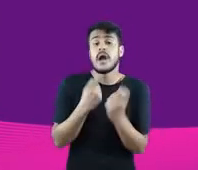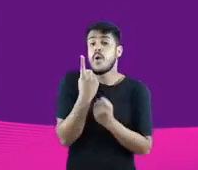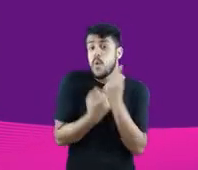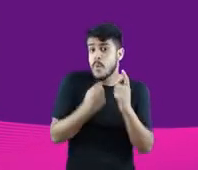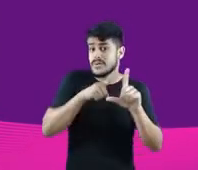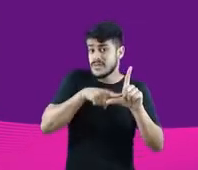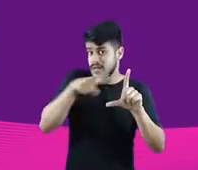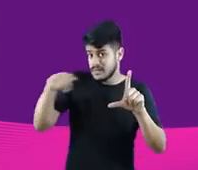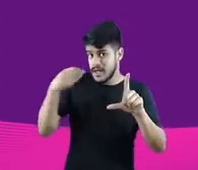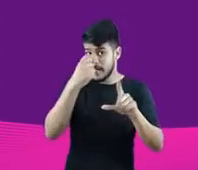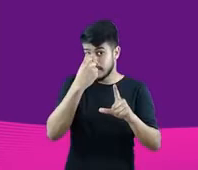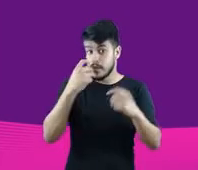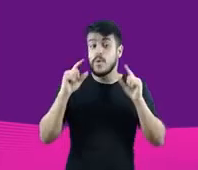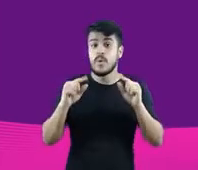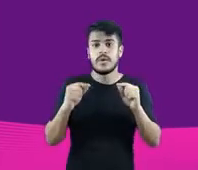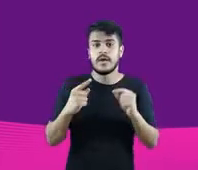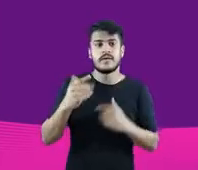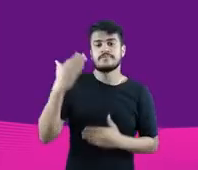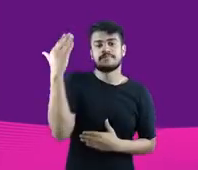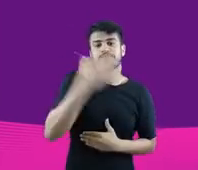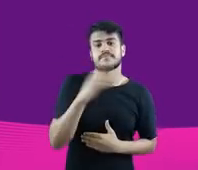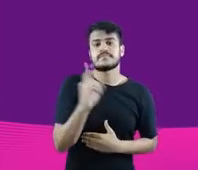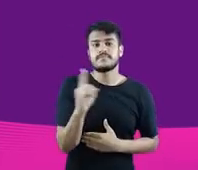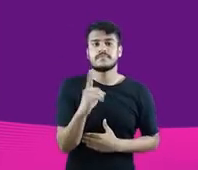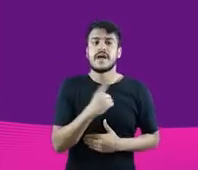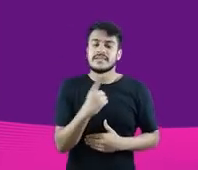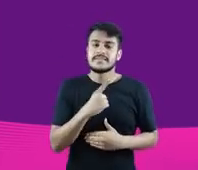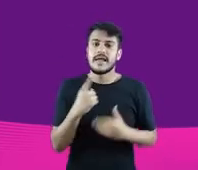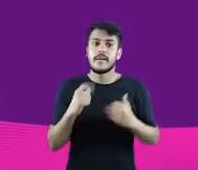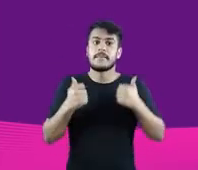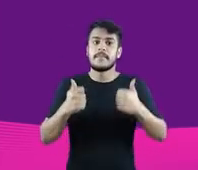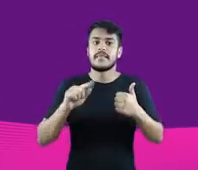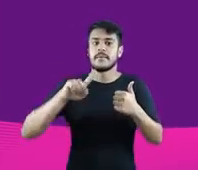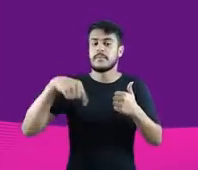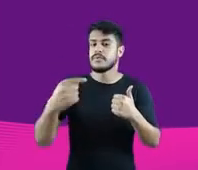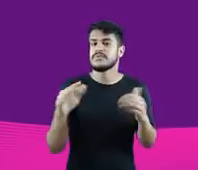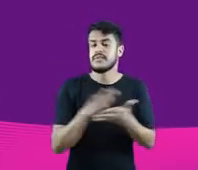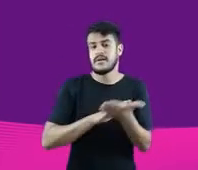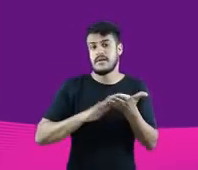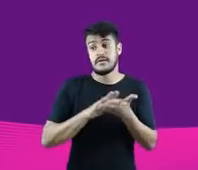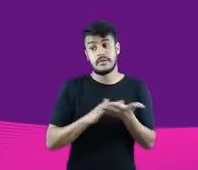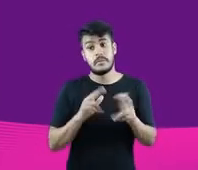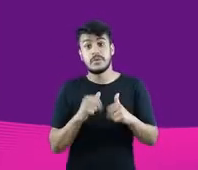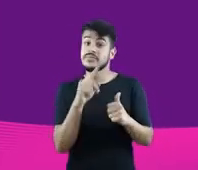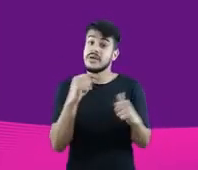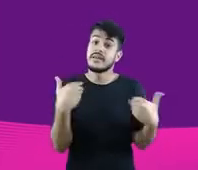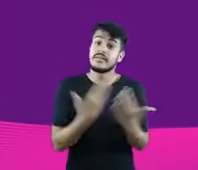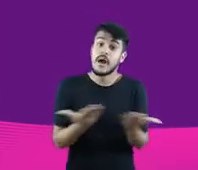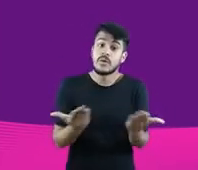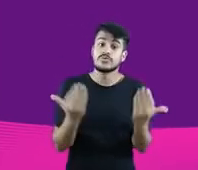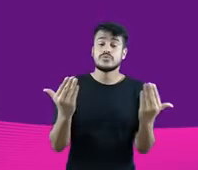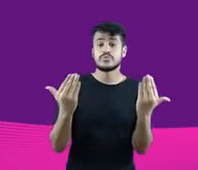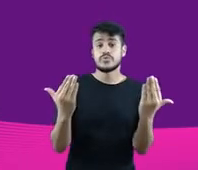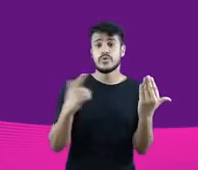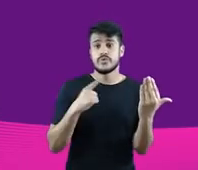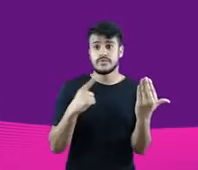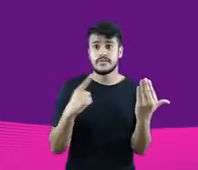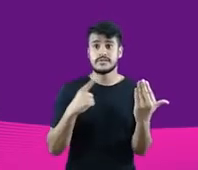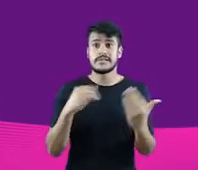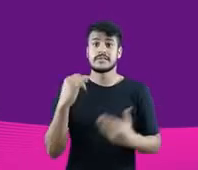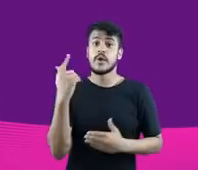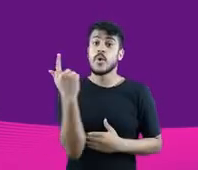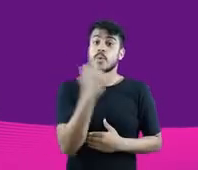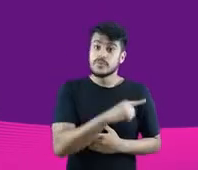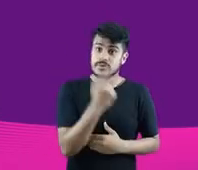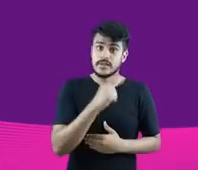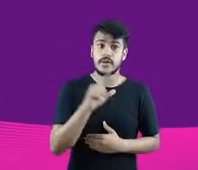não confirmaram esse benefício depois, então a gente ainda tem dúvidas, né, da aplicação do